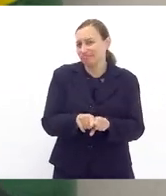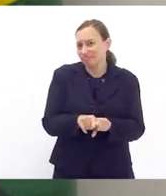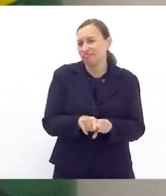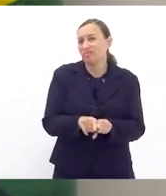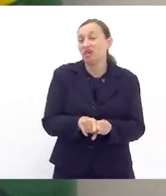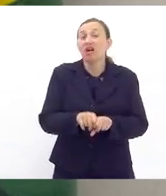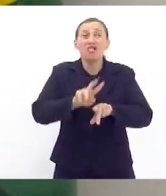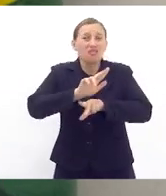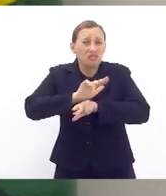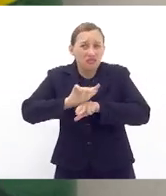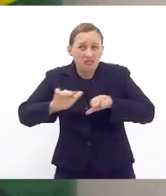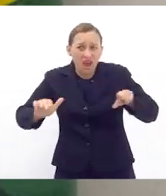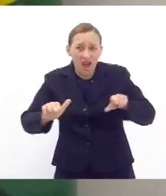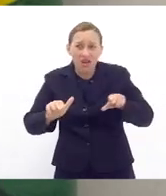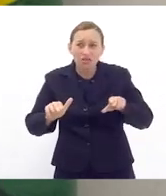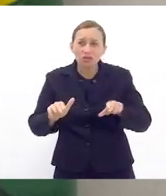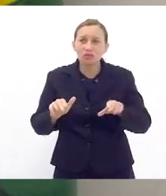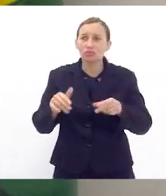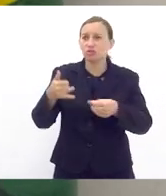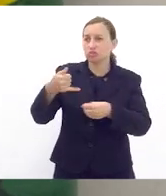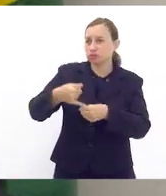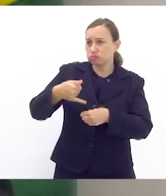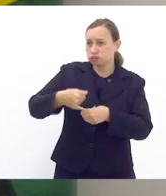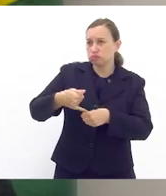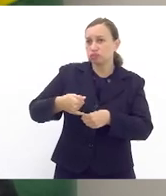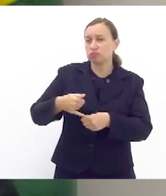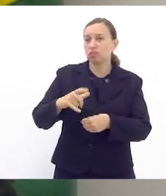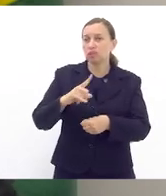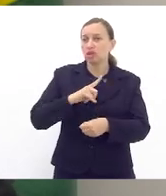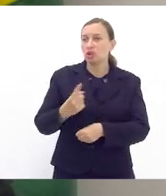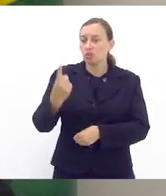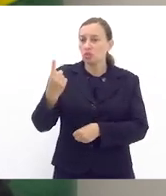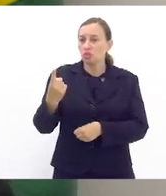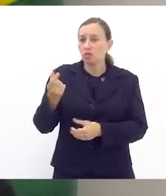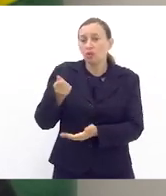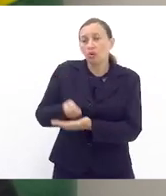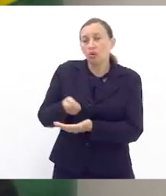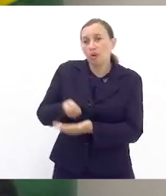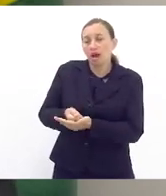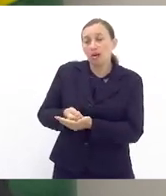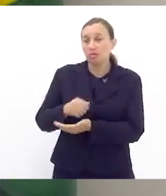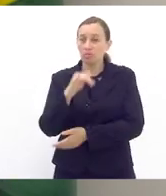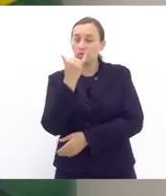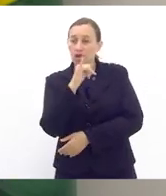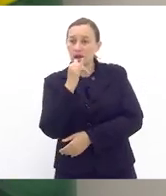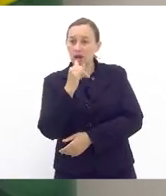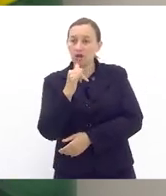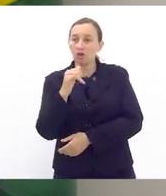vários postos aqui no Rio de Janeiro e eu tenho um que foi cobrado pela light